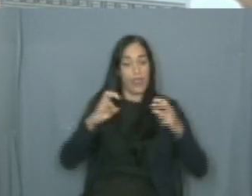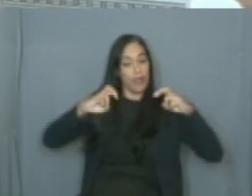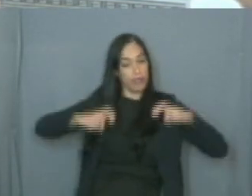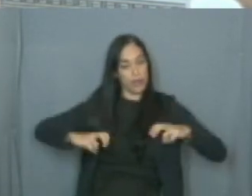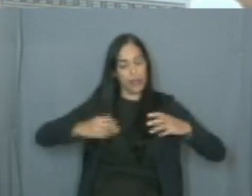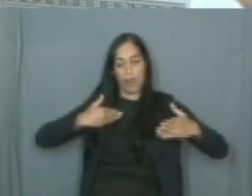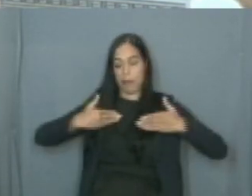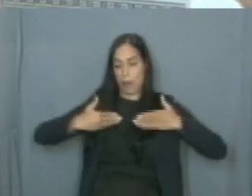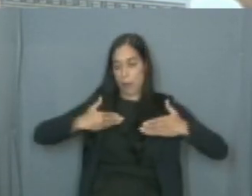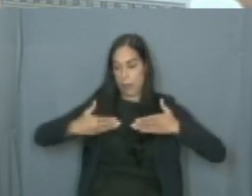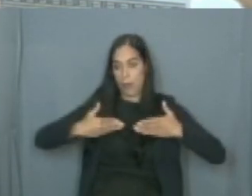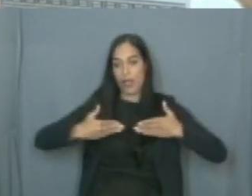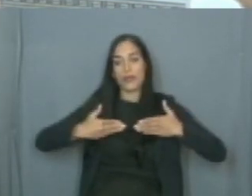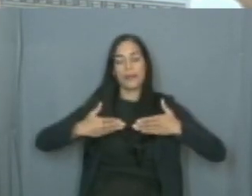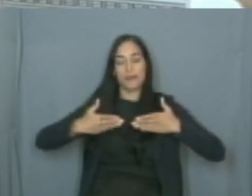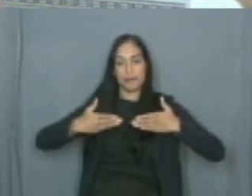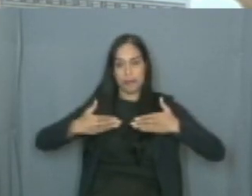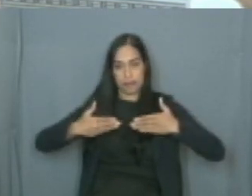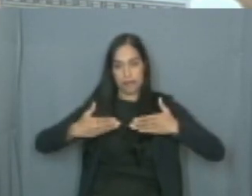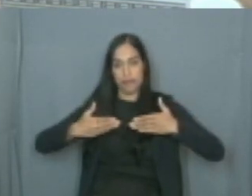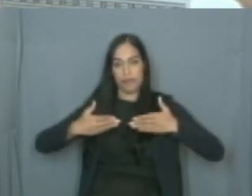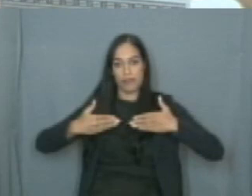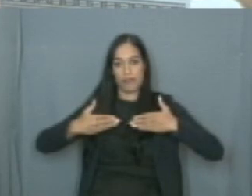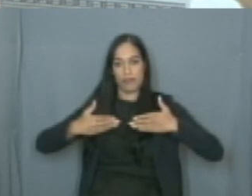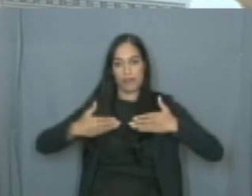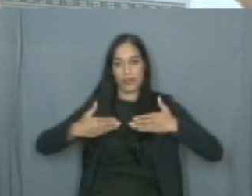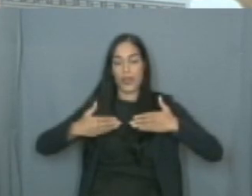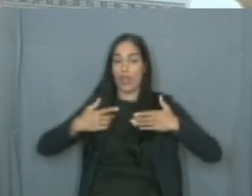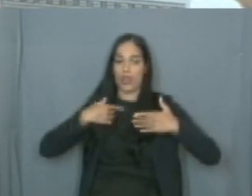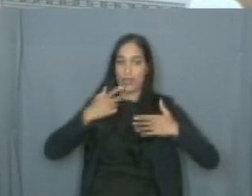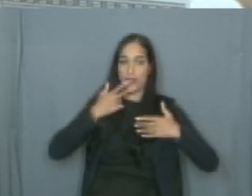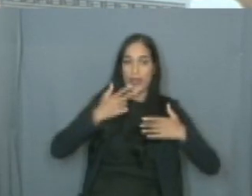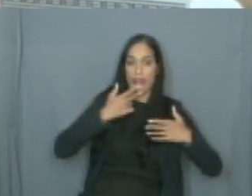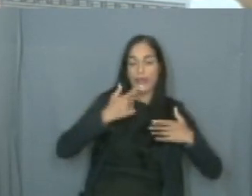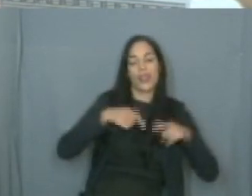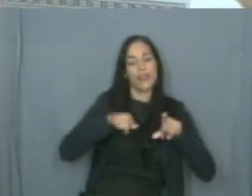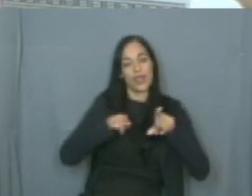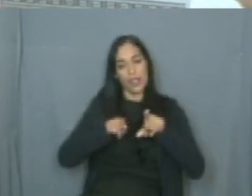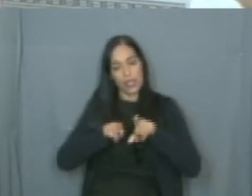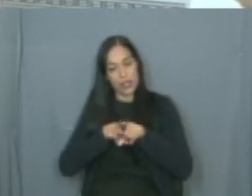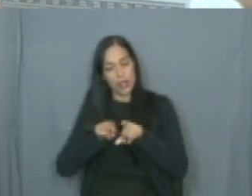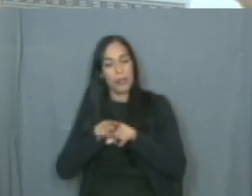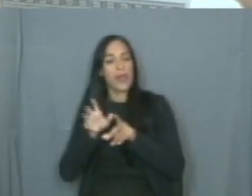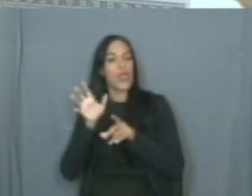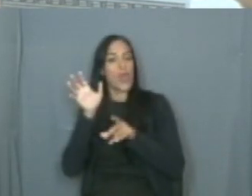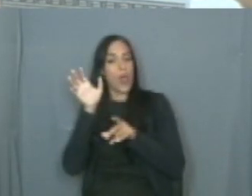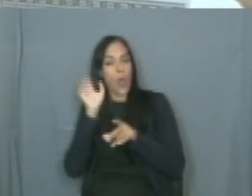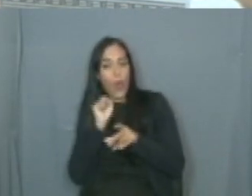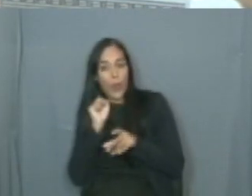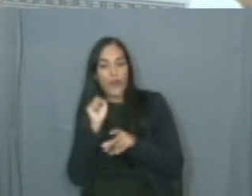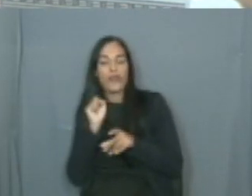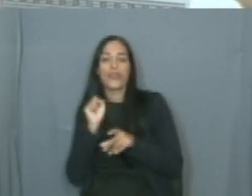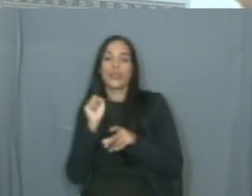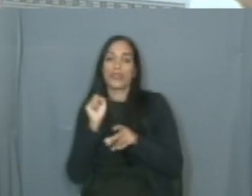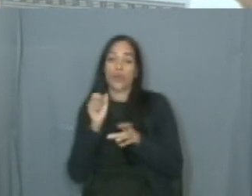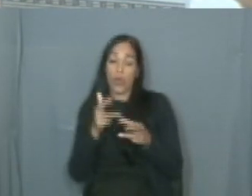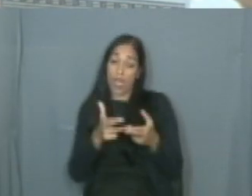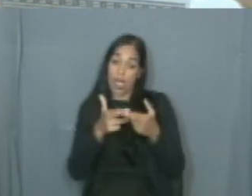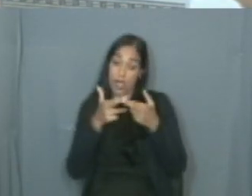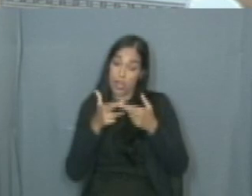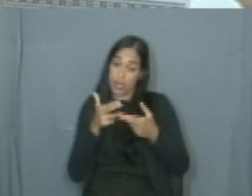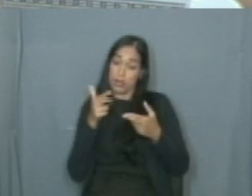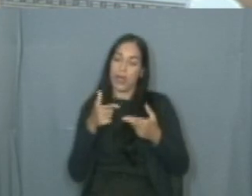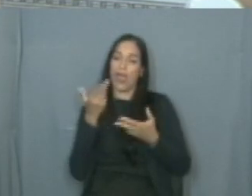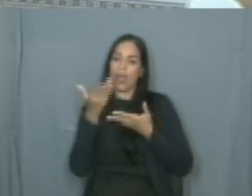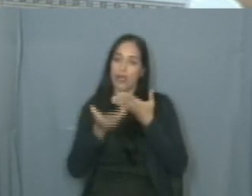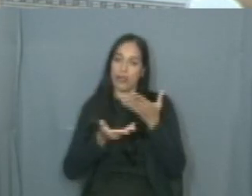também, né? Porque a gente só não fala, a gente também escuta, e é nesse sentido que a gente busca que os requerimentos sejam